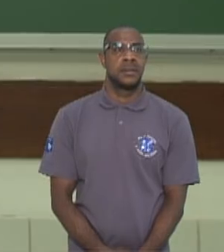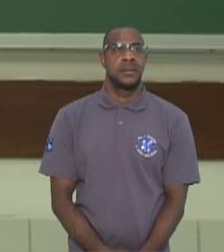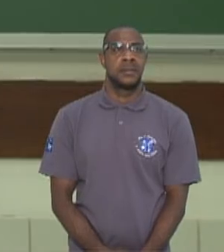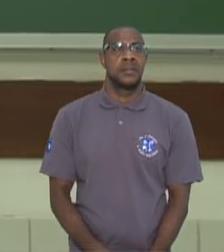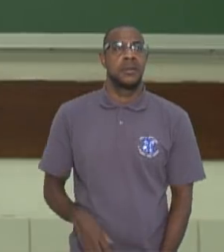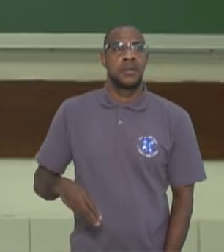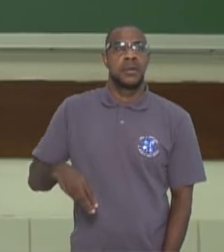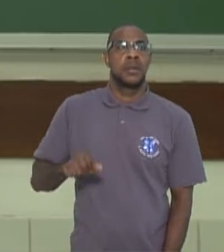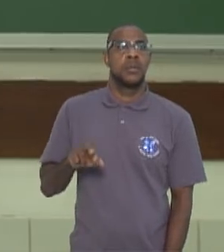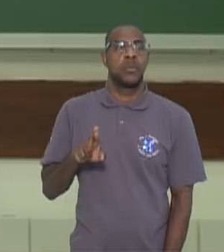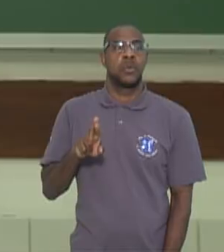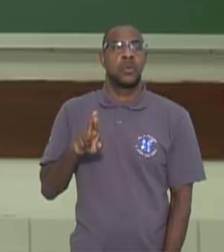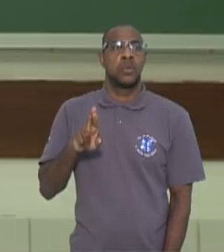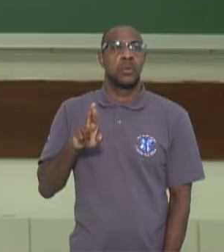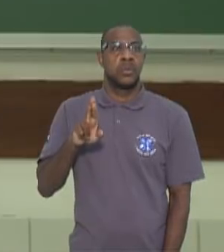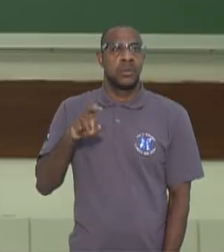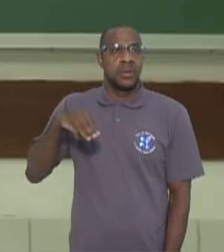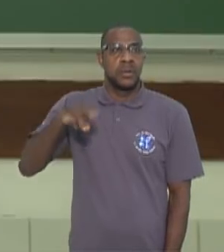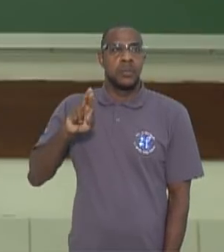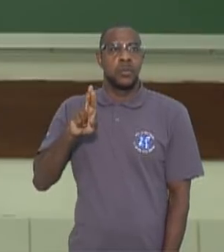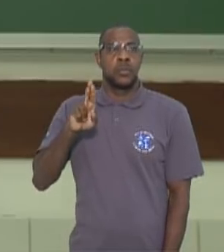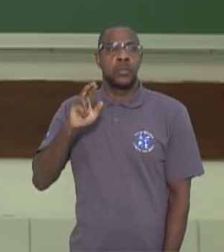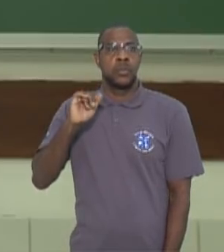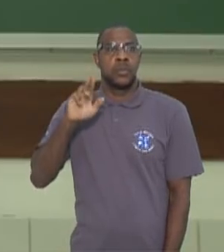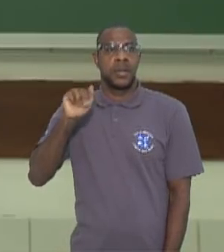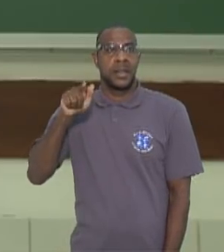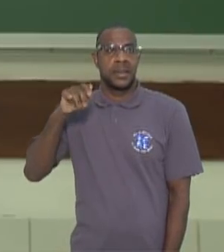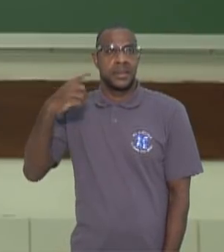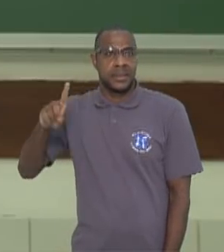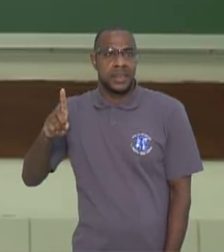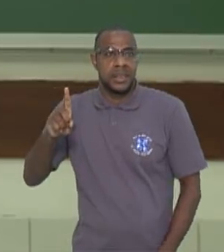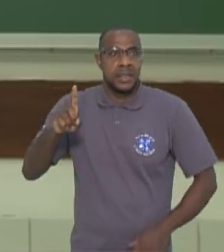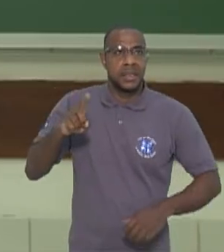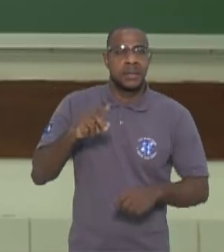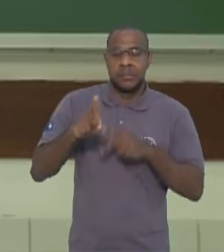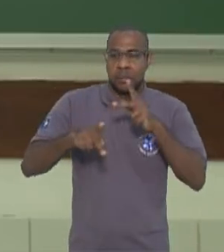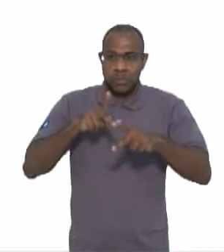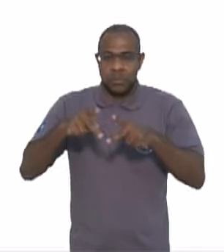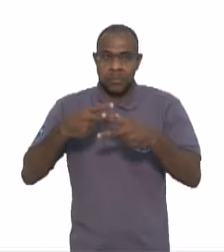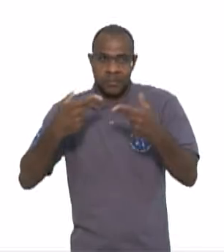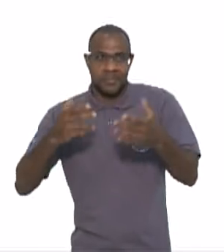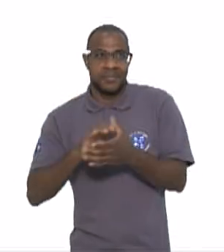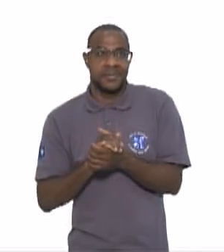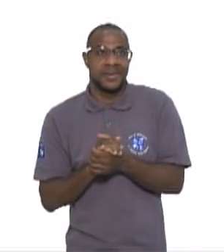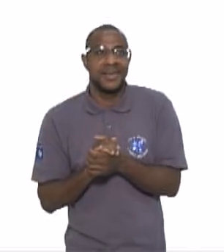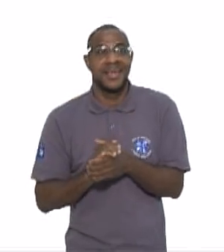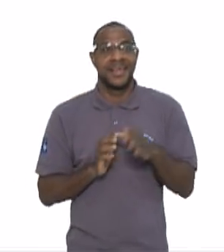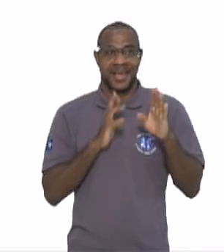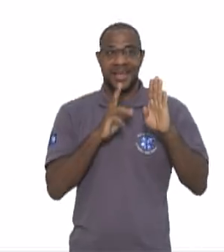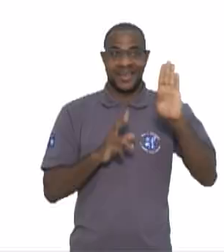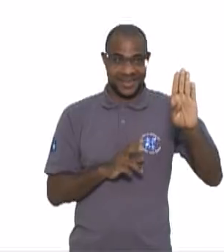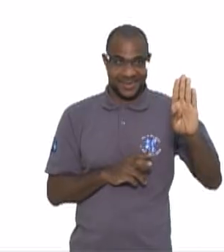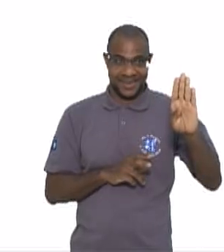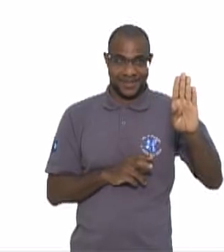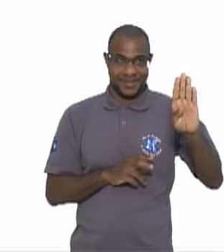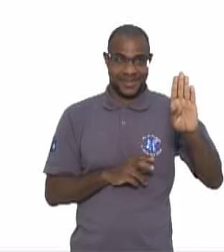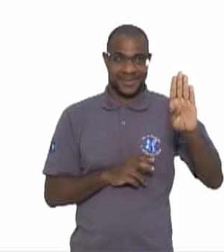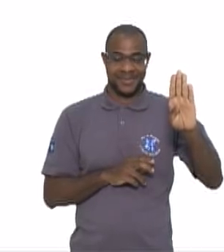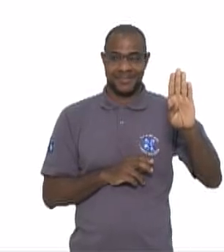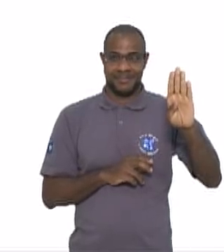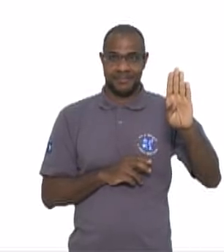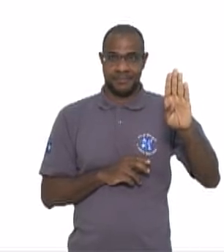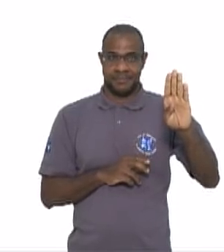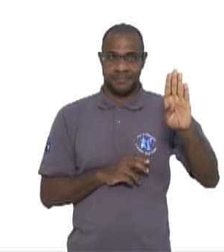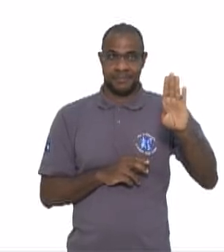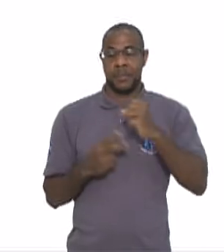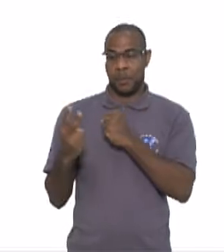Os muraquitãs, para muitos dos povos indígenas do Baixo Amazonas, são. A alternativa correta é a B, símbolos de poder e